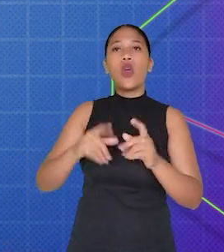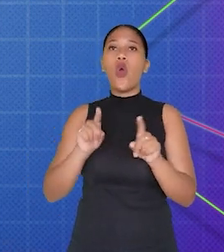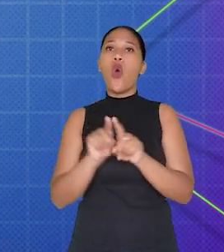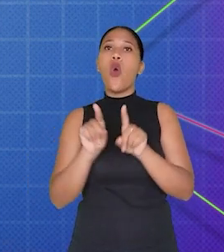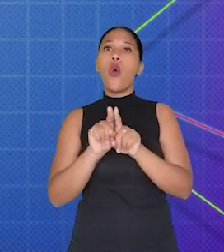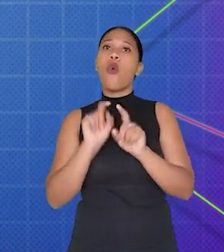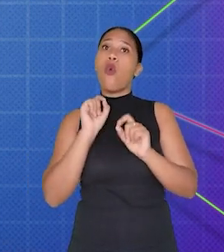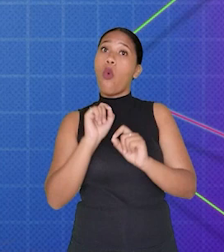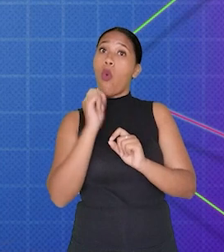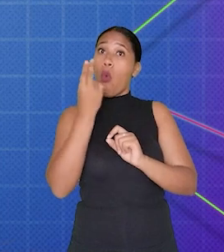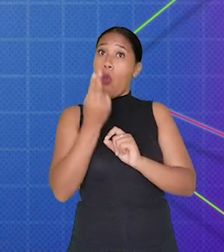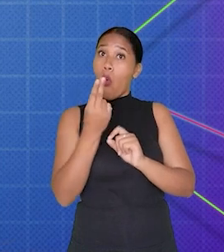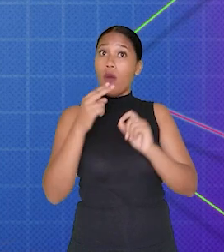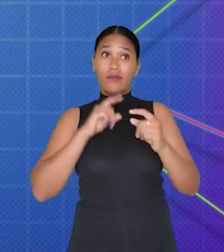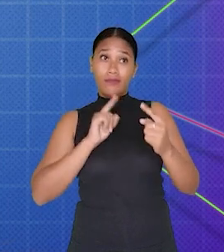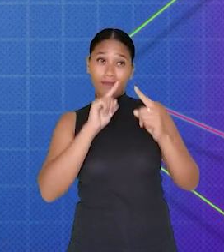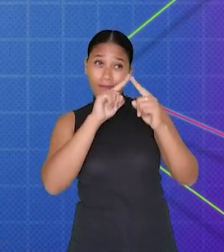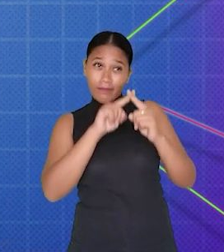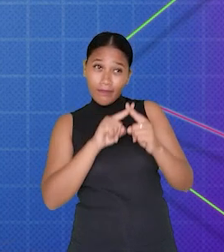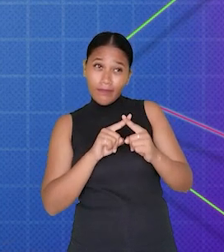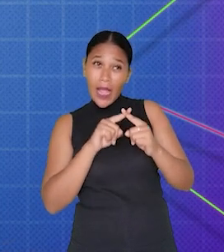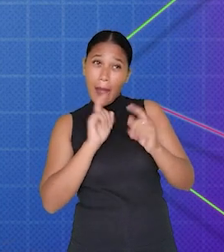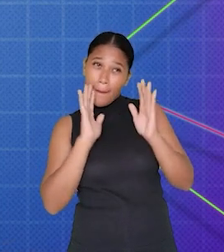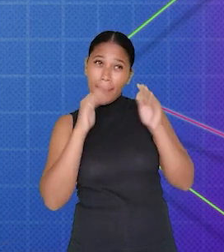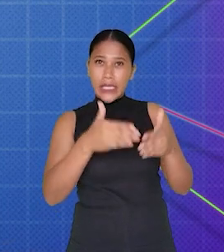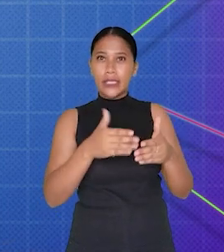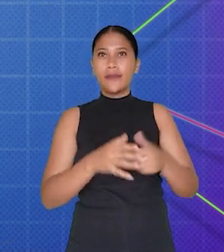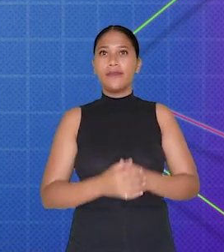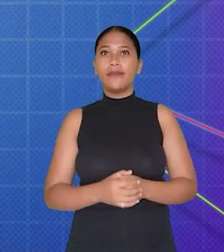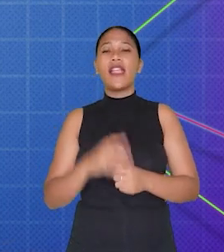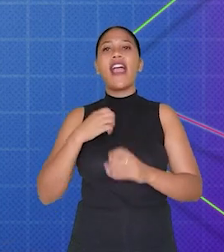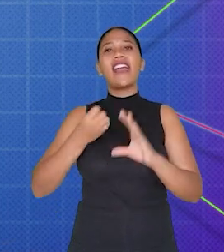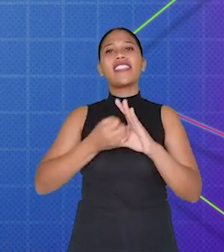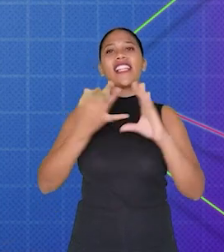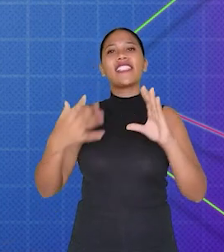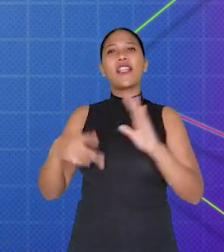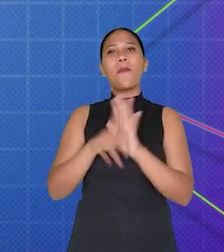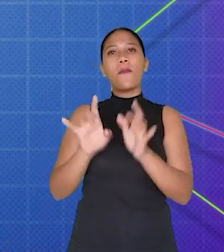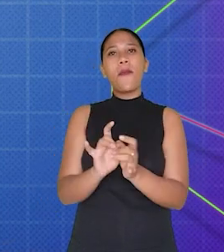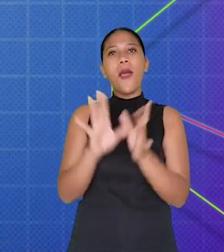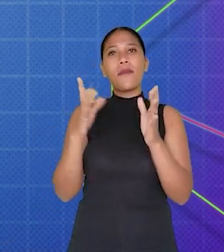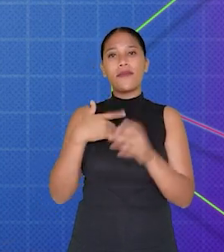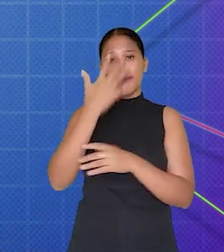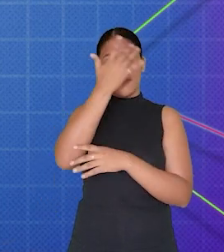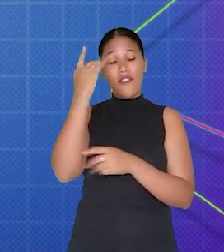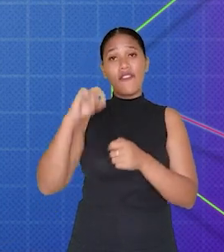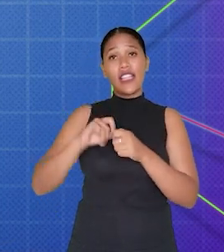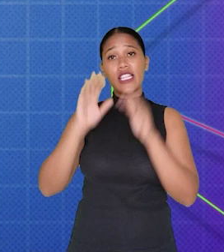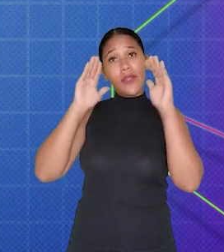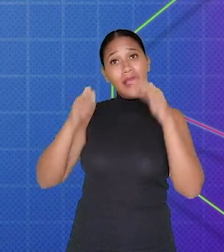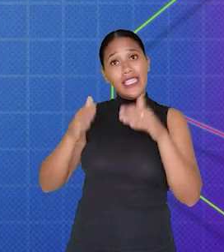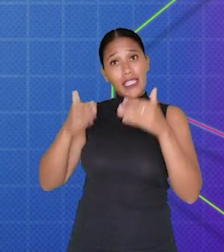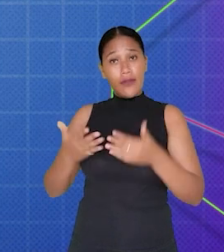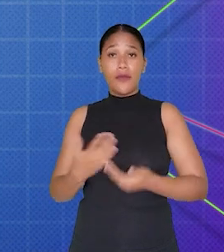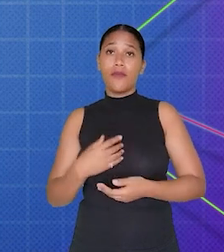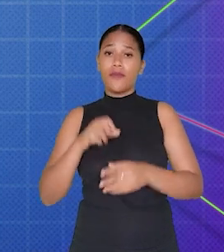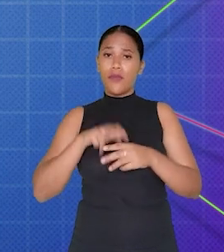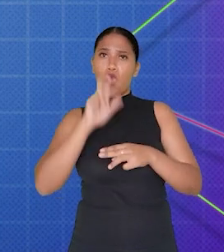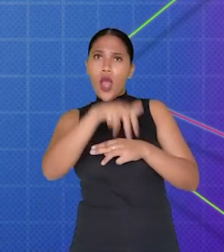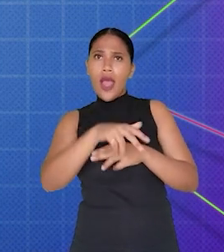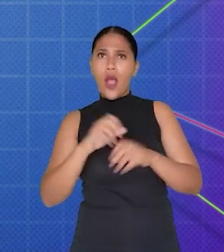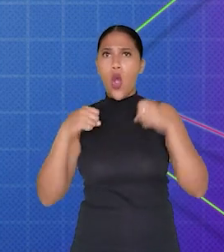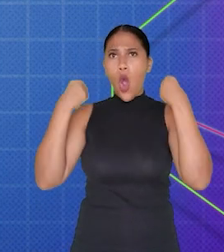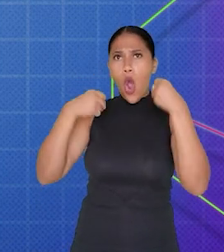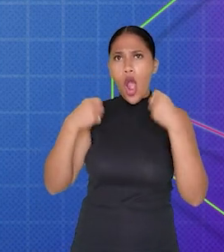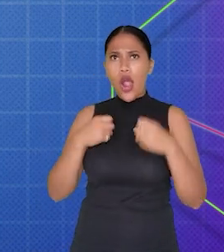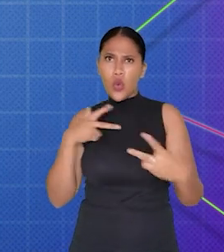do jogo ou em desafios específicos. As habilidades são características do personagem que permitem o jogador a realizar ações específicas no jogo,